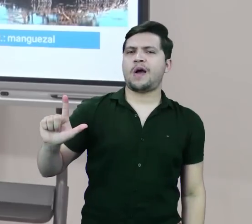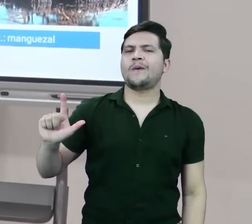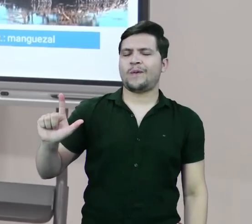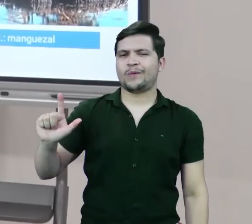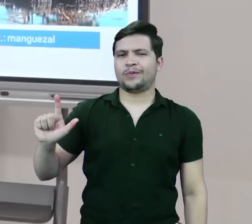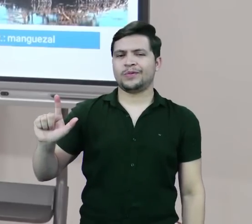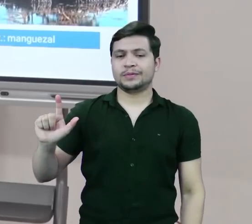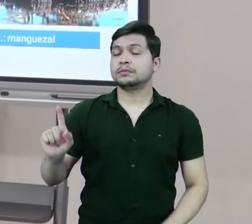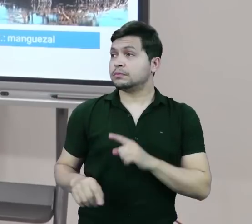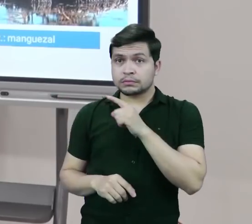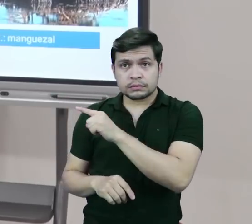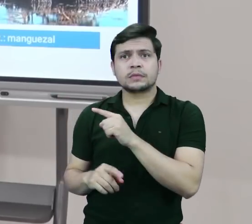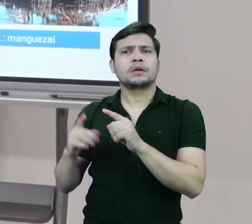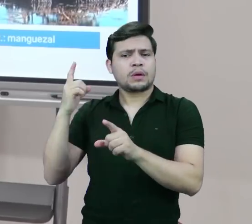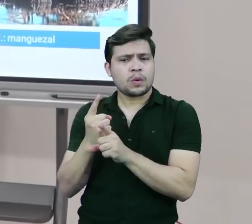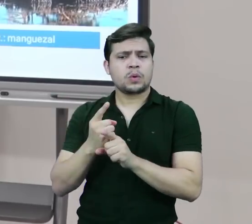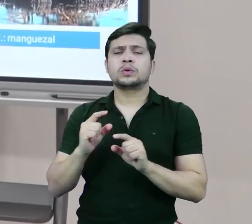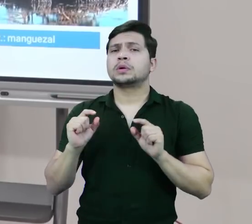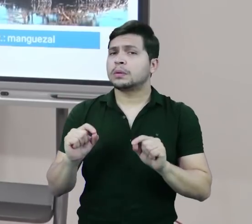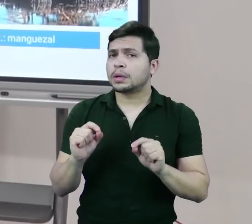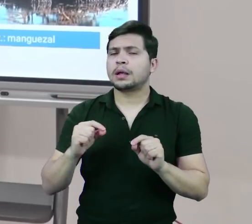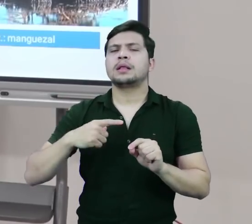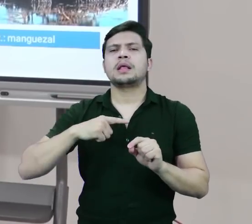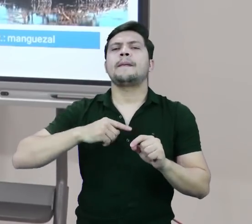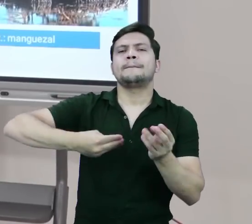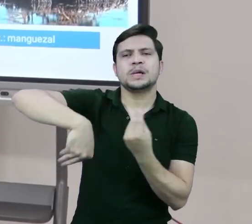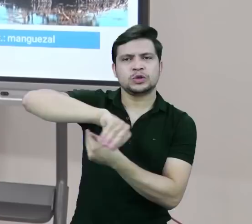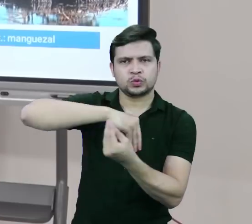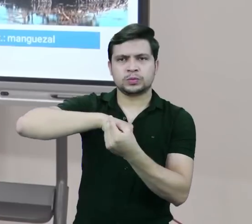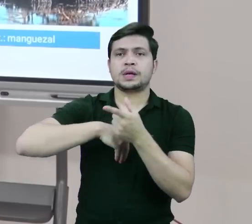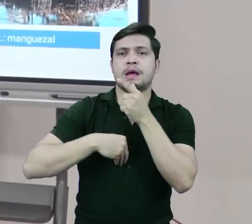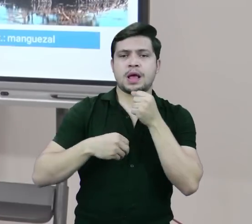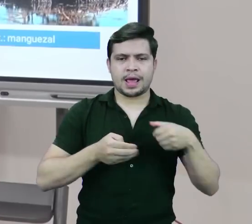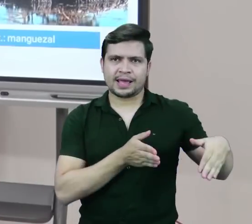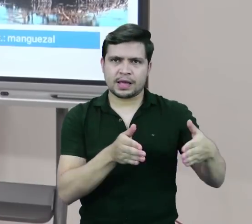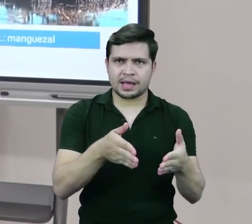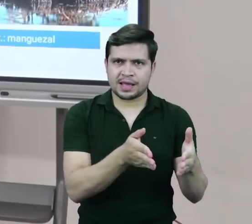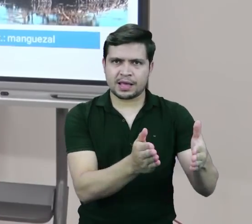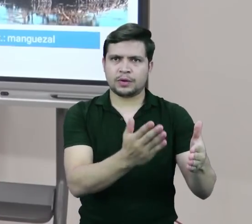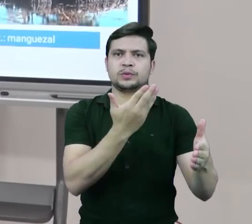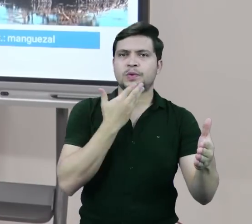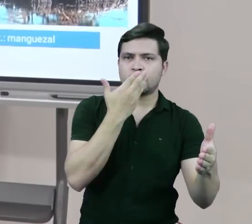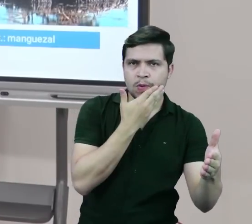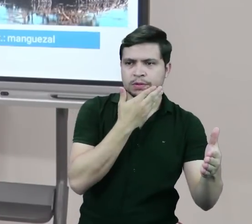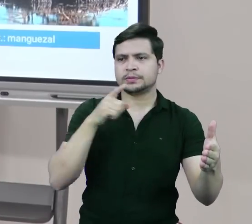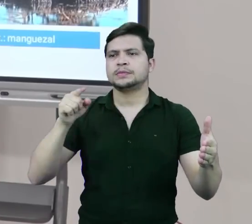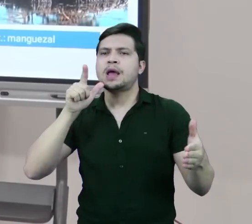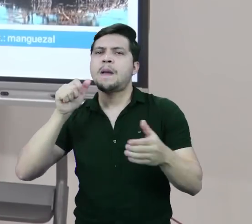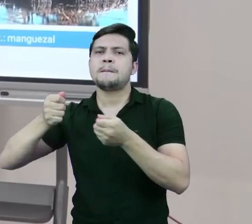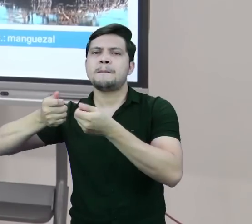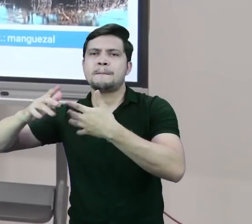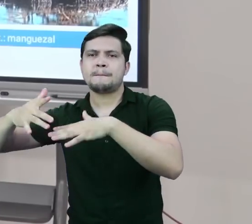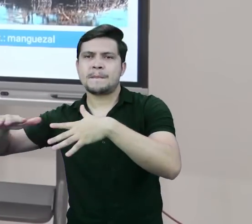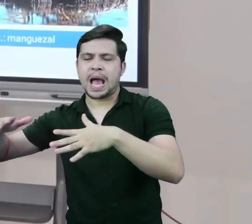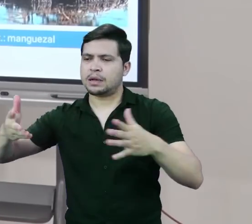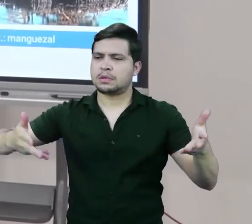estuarino, no manguezal nós encontramos, né? É o rio que se encontra com a água salgada do mar. Então essa